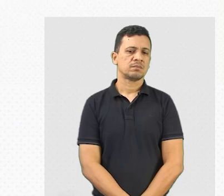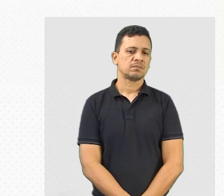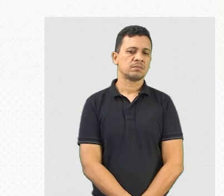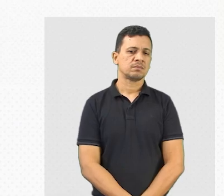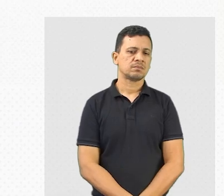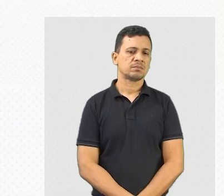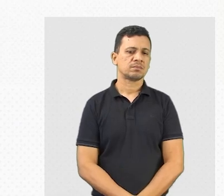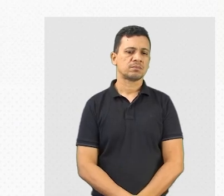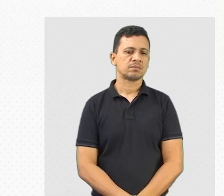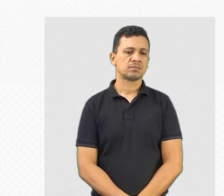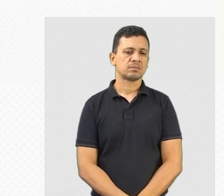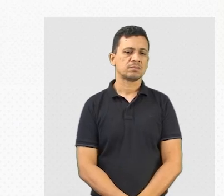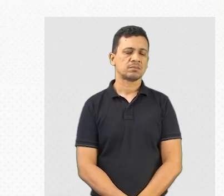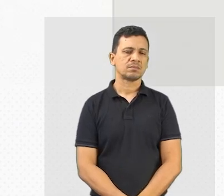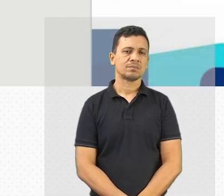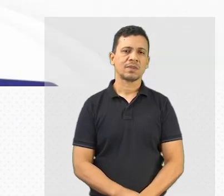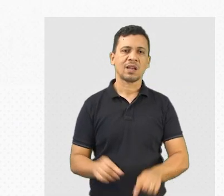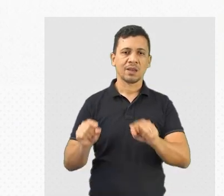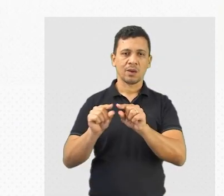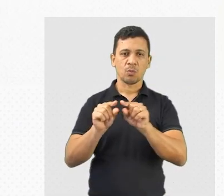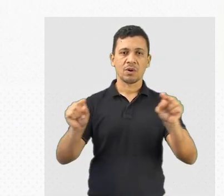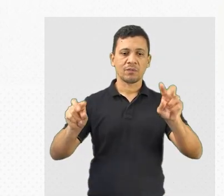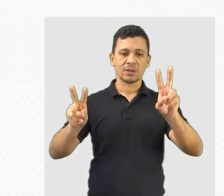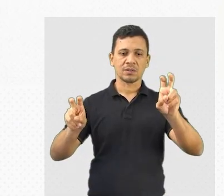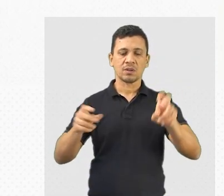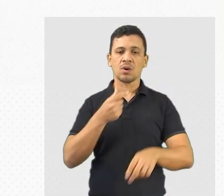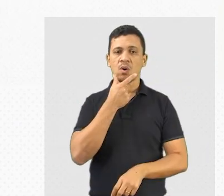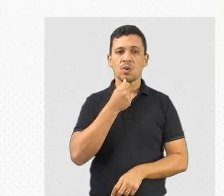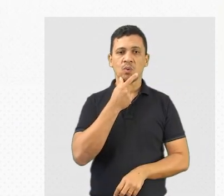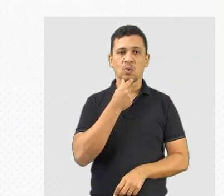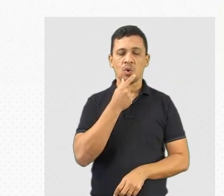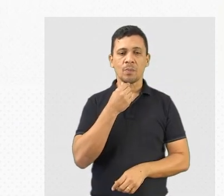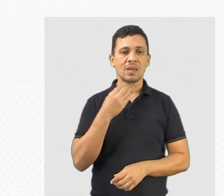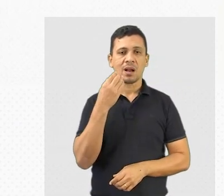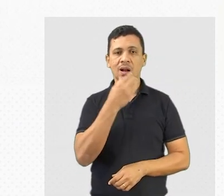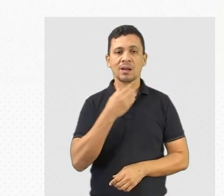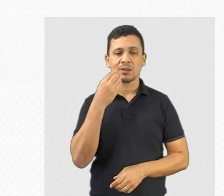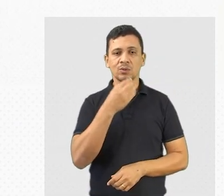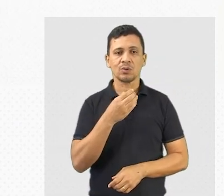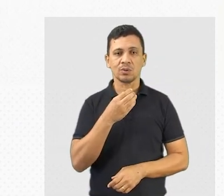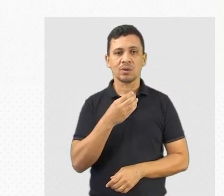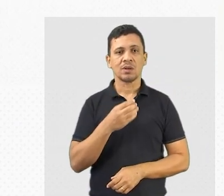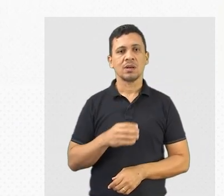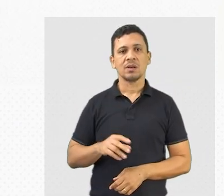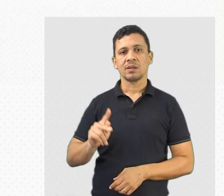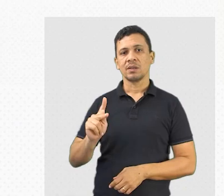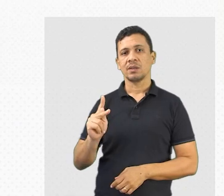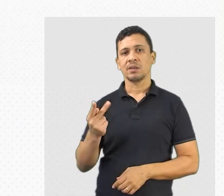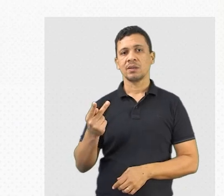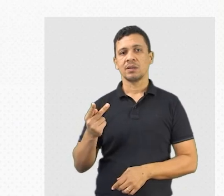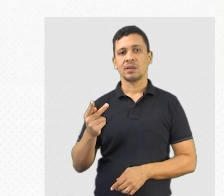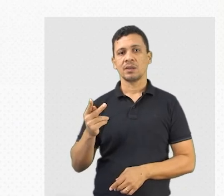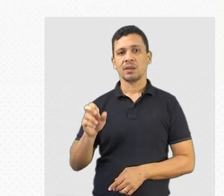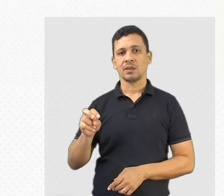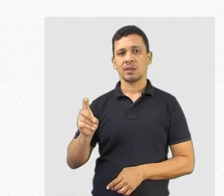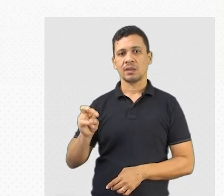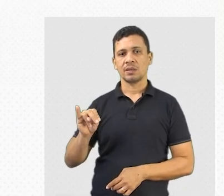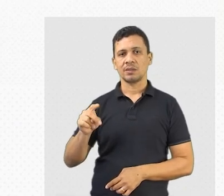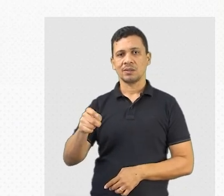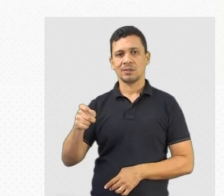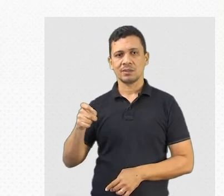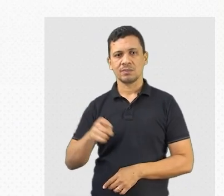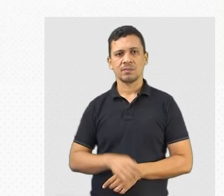know peace. É uma citação do cantor Jimi Hendrix. De acordo com essa citação, o que